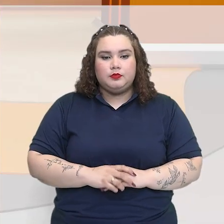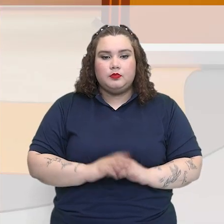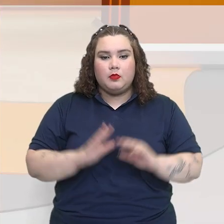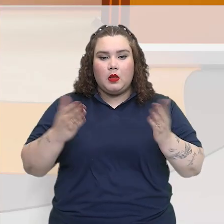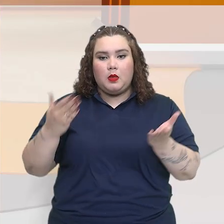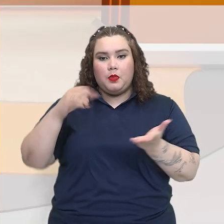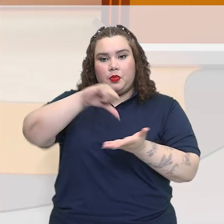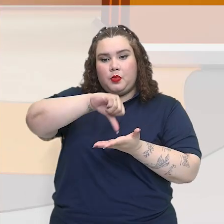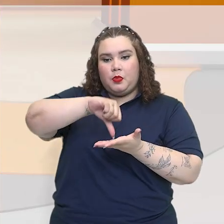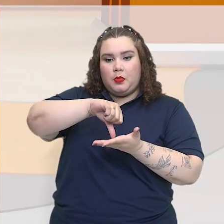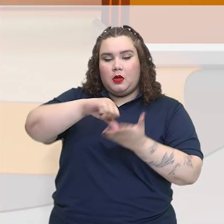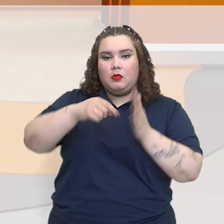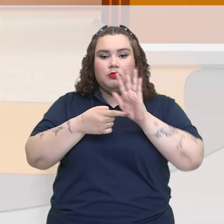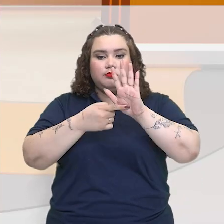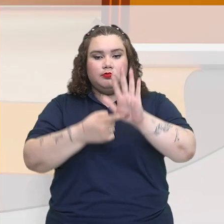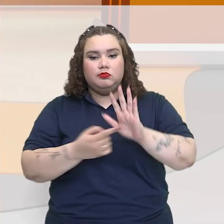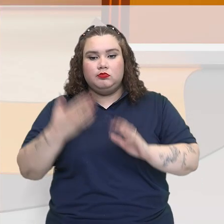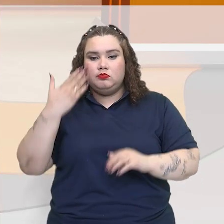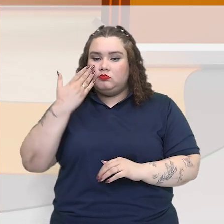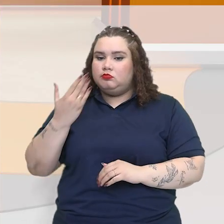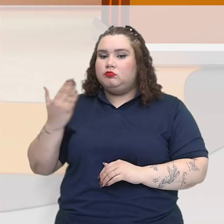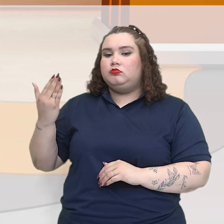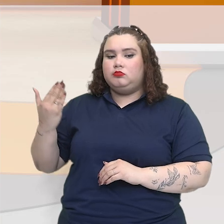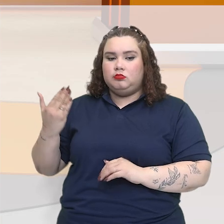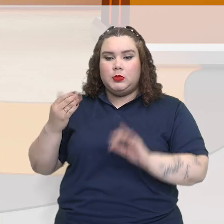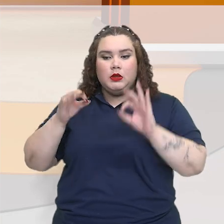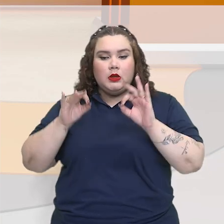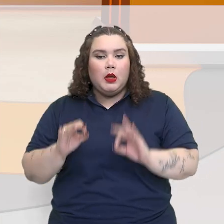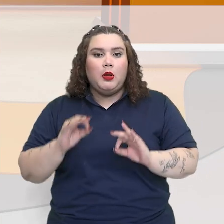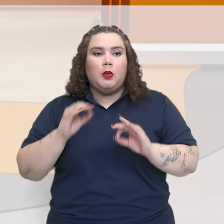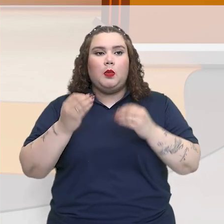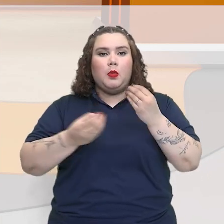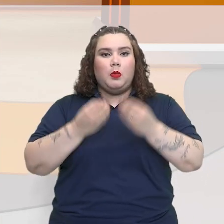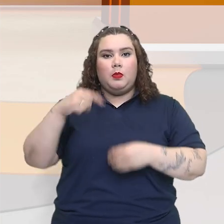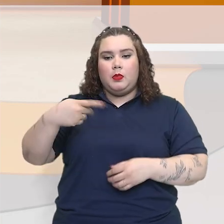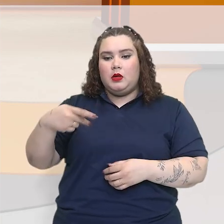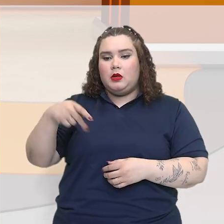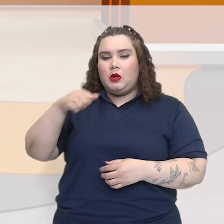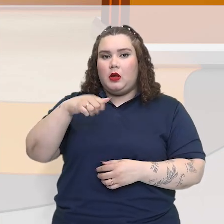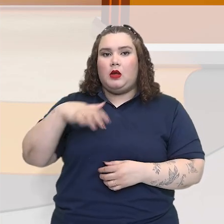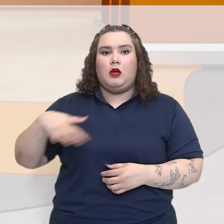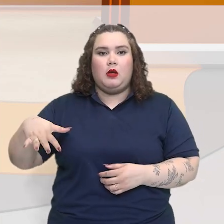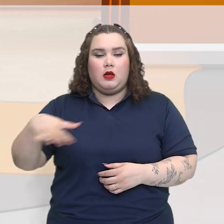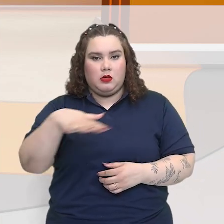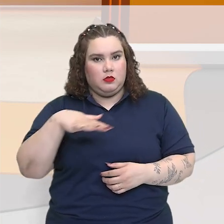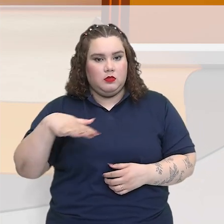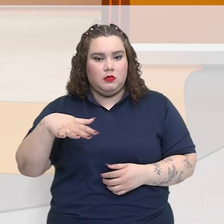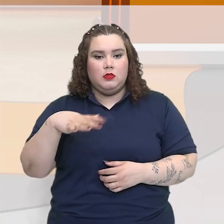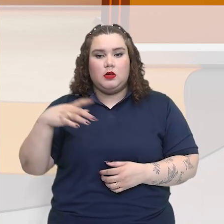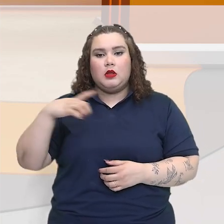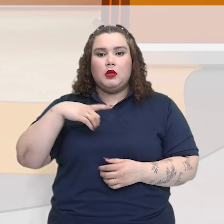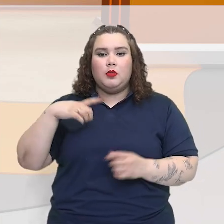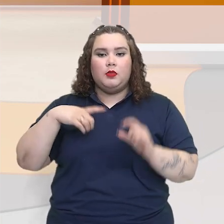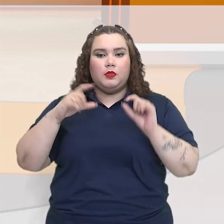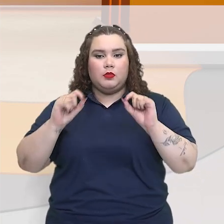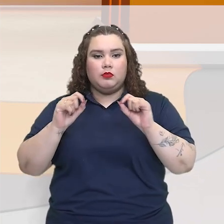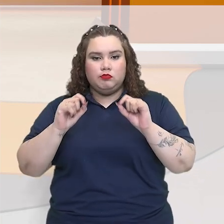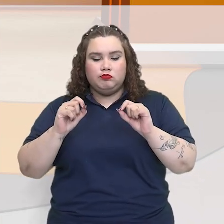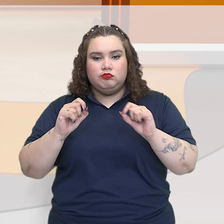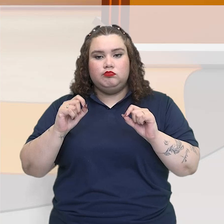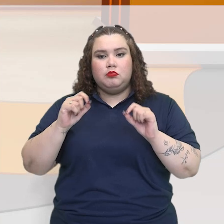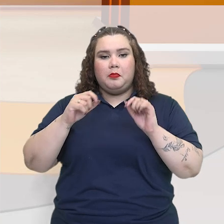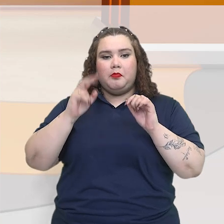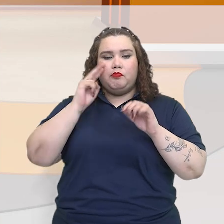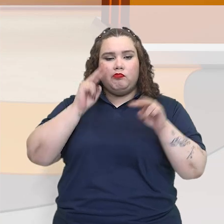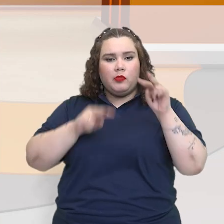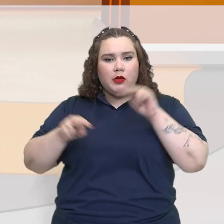nosso mapa, nós podemos verificar justamente essa região, né, que é